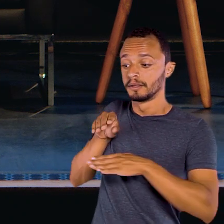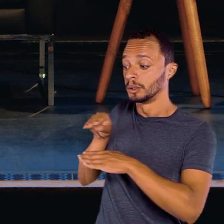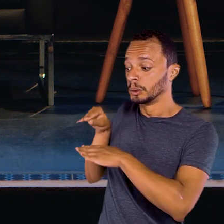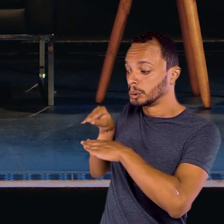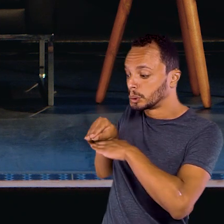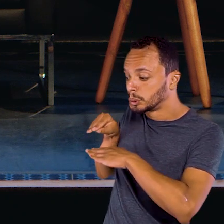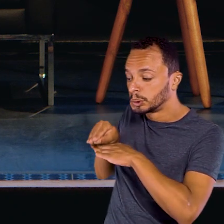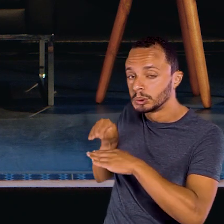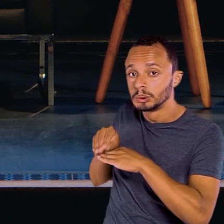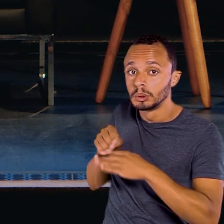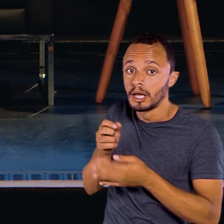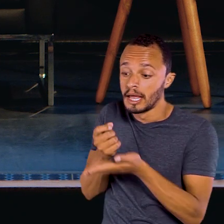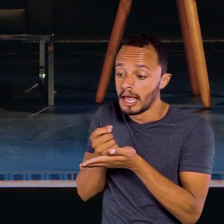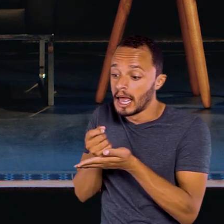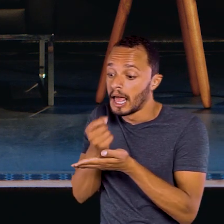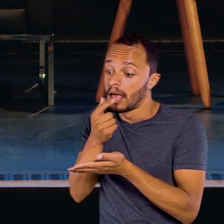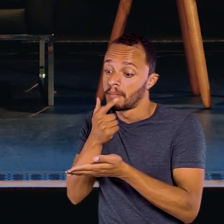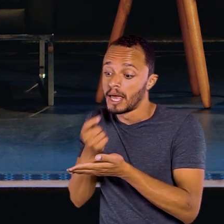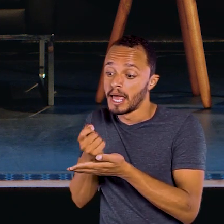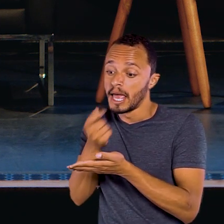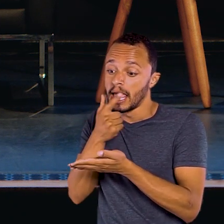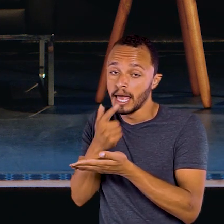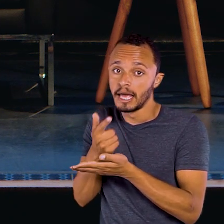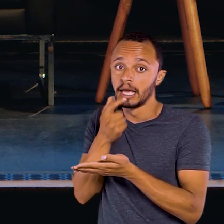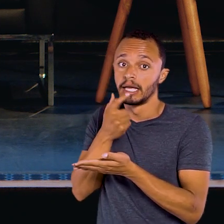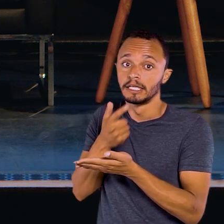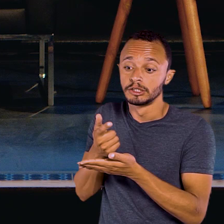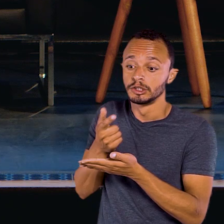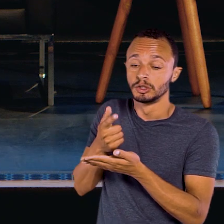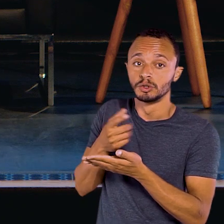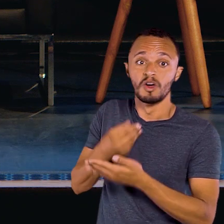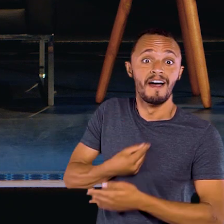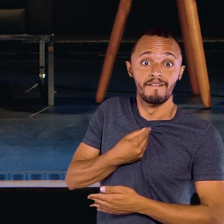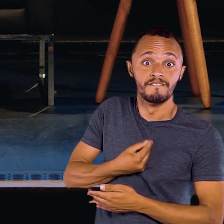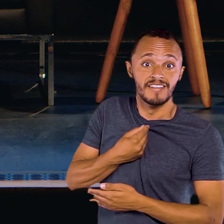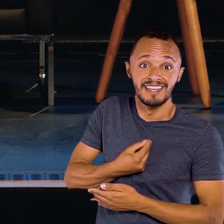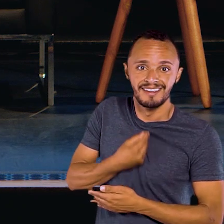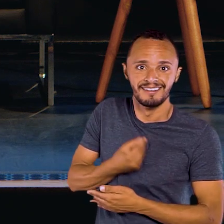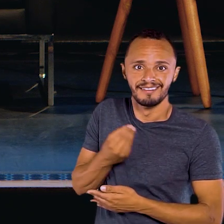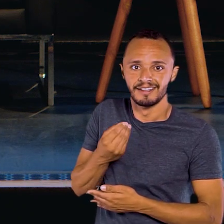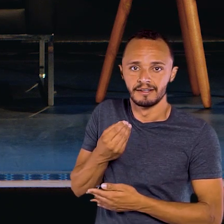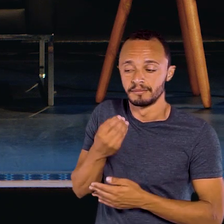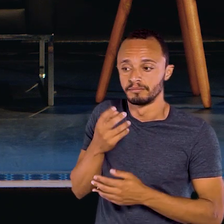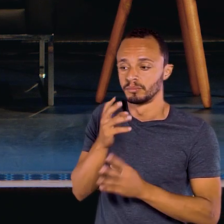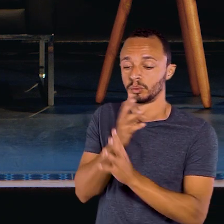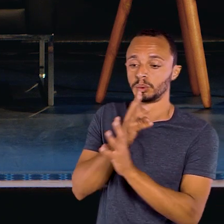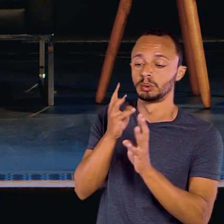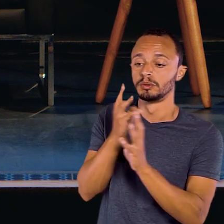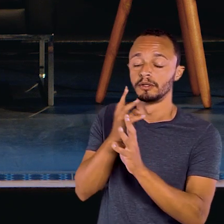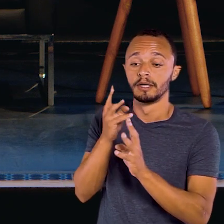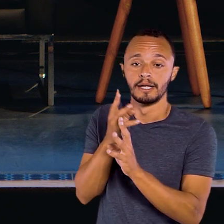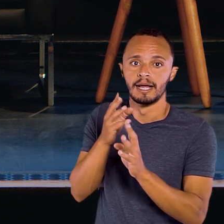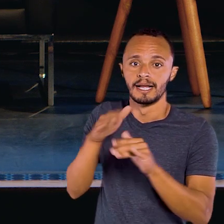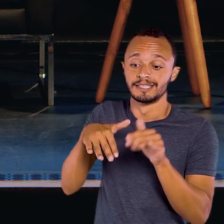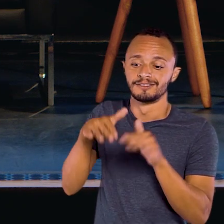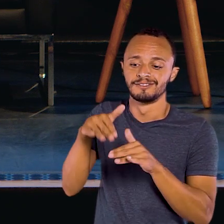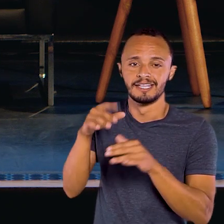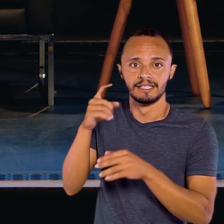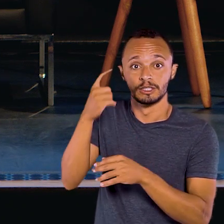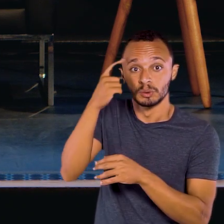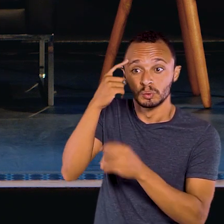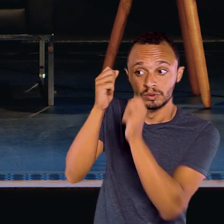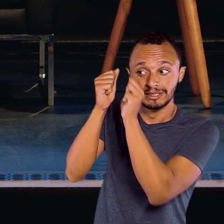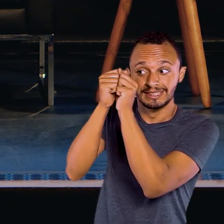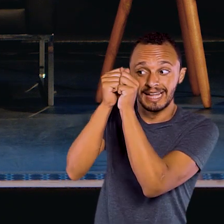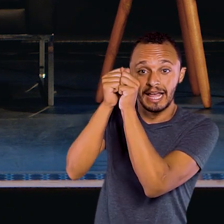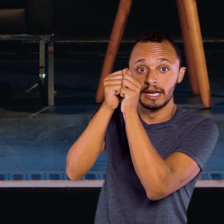não tem capacidade de gerir a própria vida, e a ciência diz que ela é incapaz, que o cérebro dela não alcança um monte de